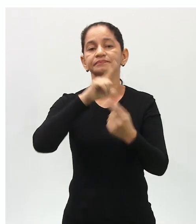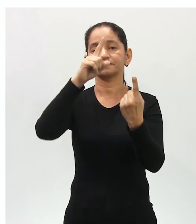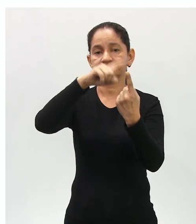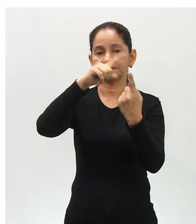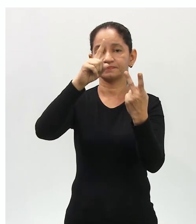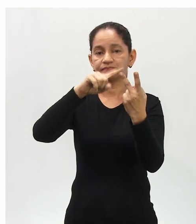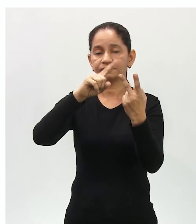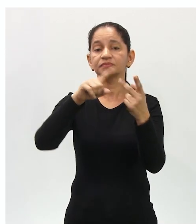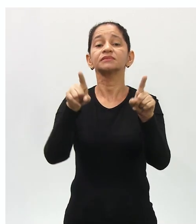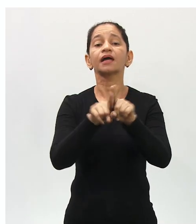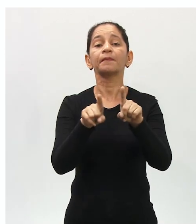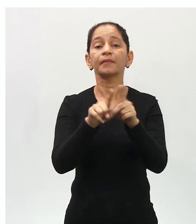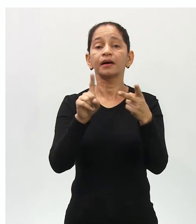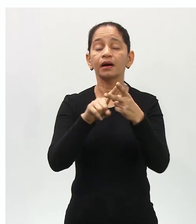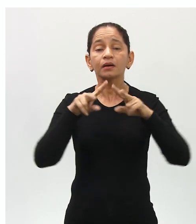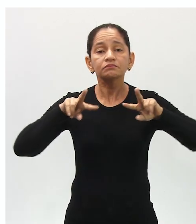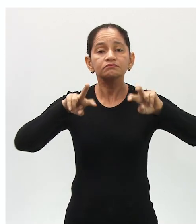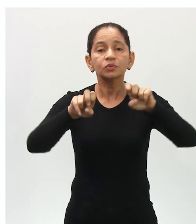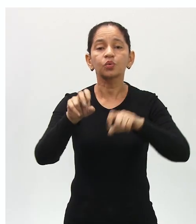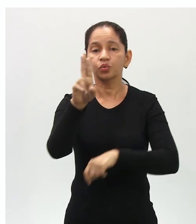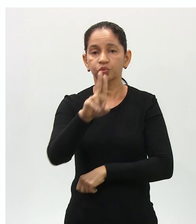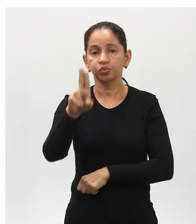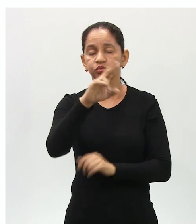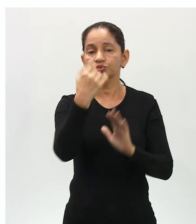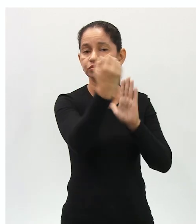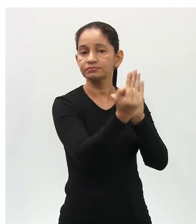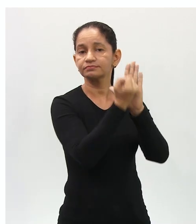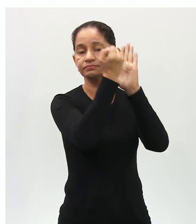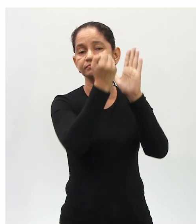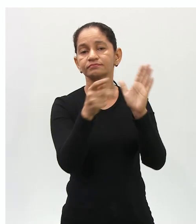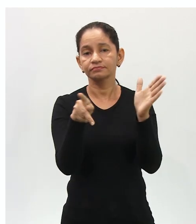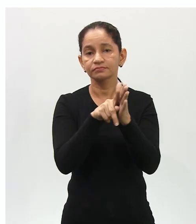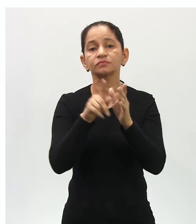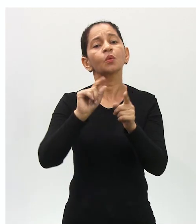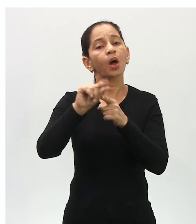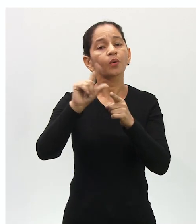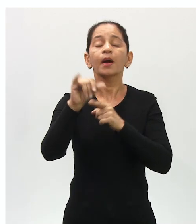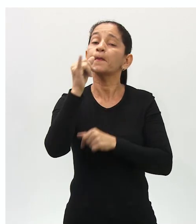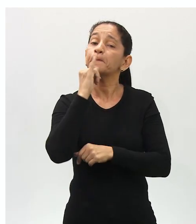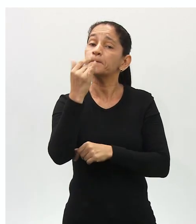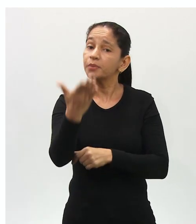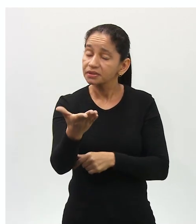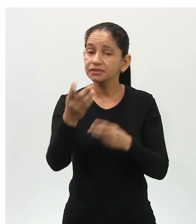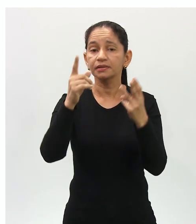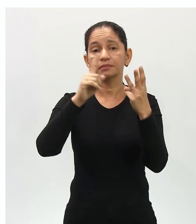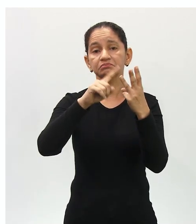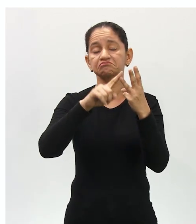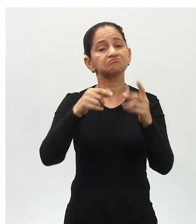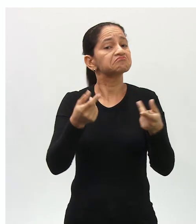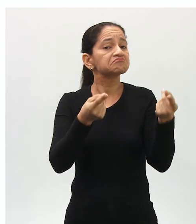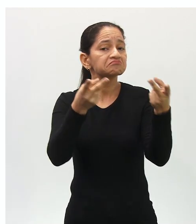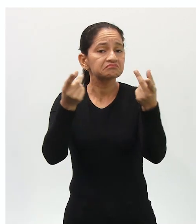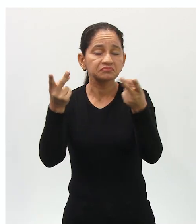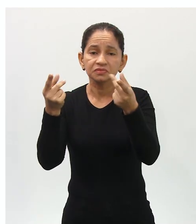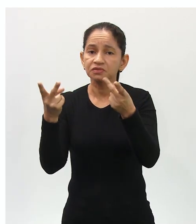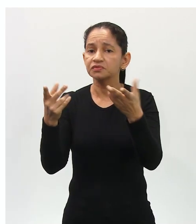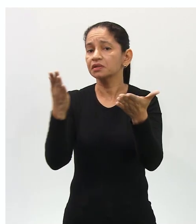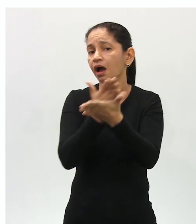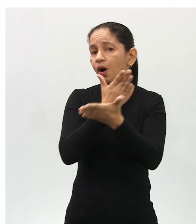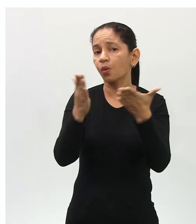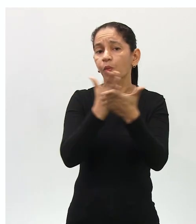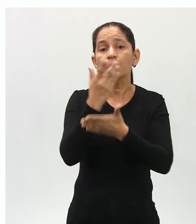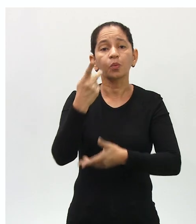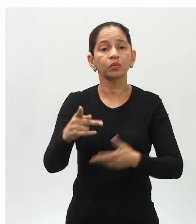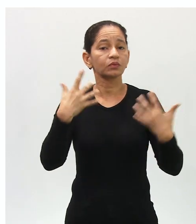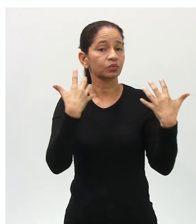também a exploração dos bens patrimoniais que ele tem, como o aluguel, a venda dos